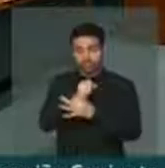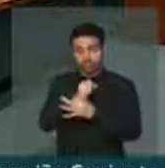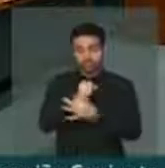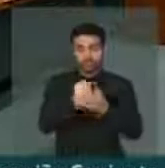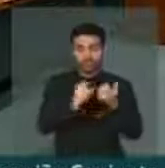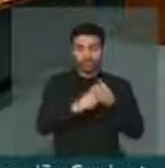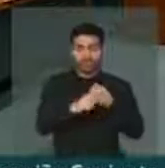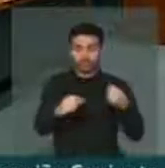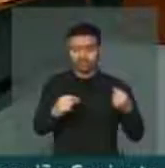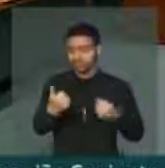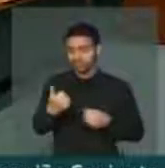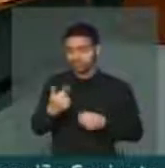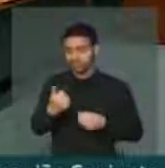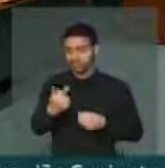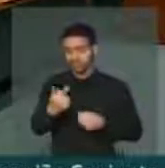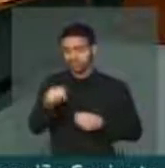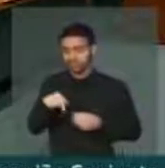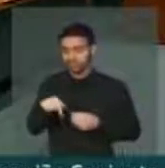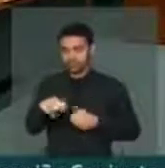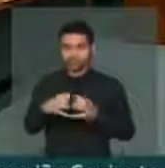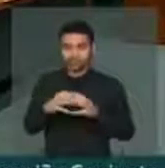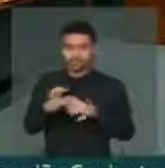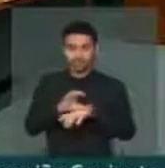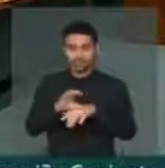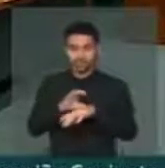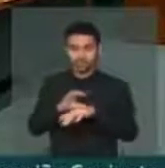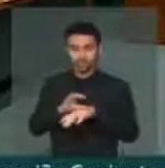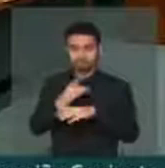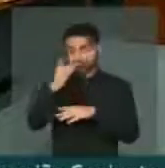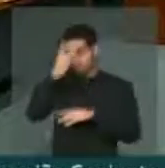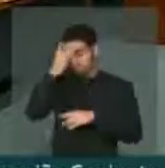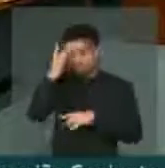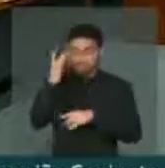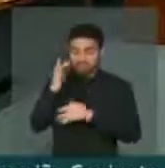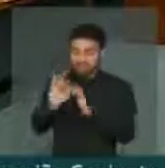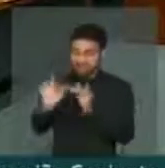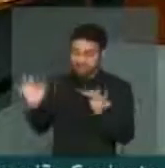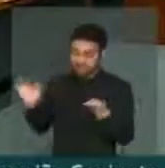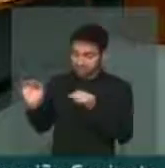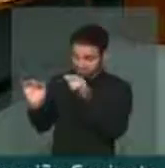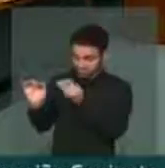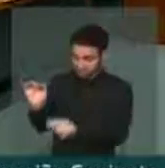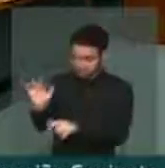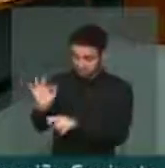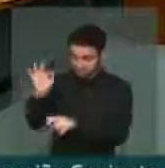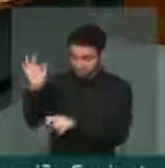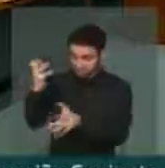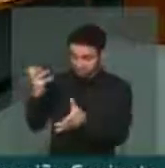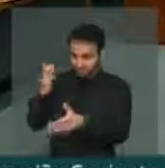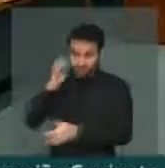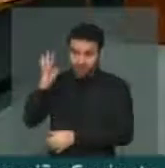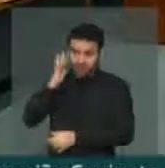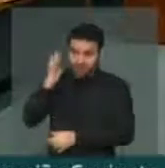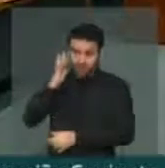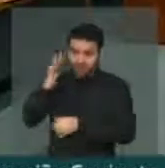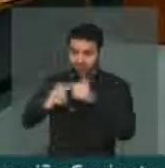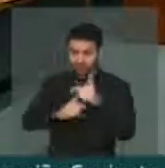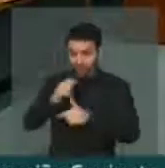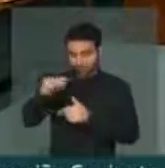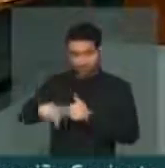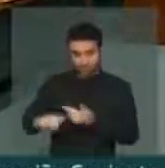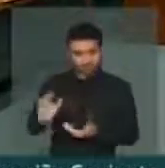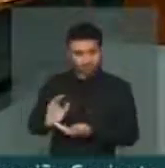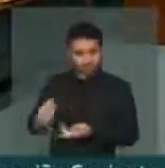da Constituição, nós podemos fazer com que a pessoa comum, que um dia sonhou em estar aqui nesse parlamento,